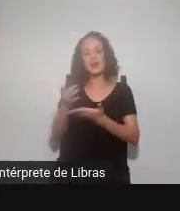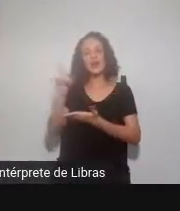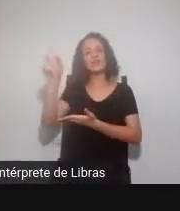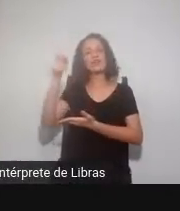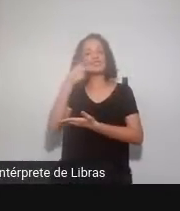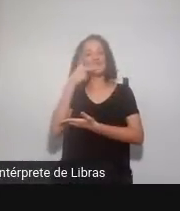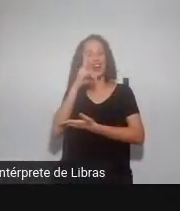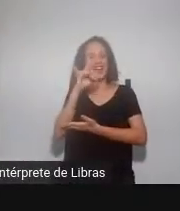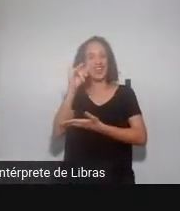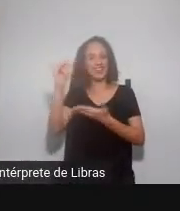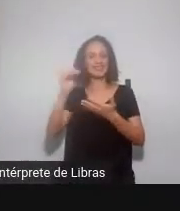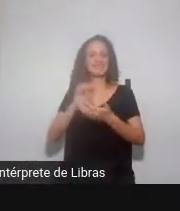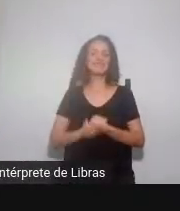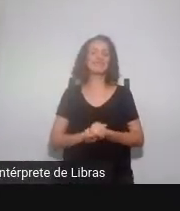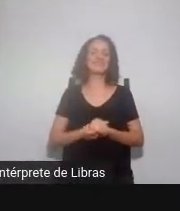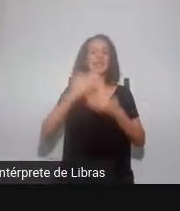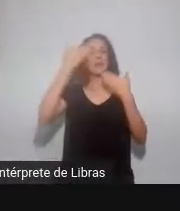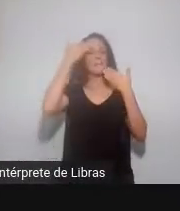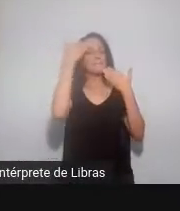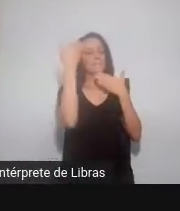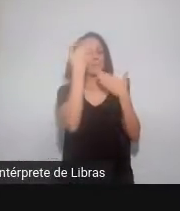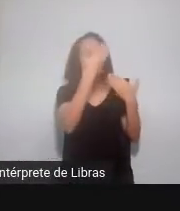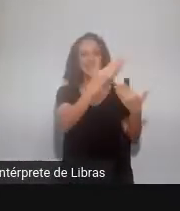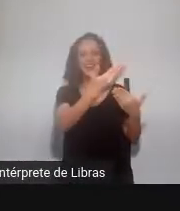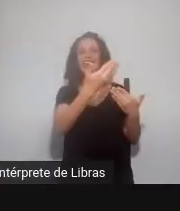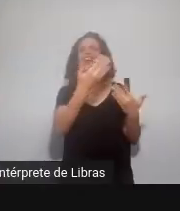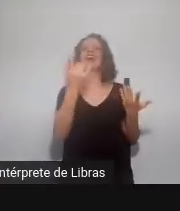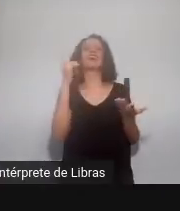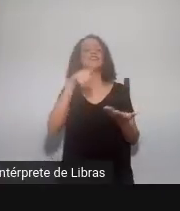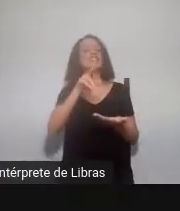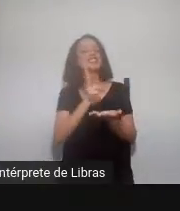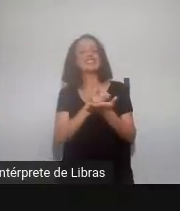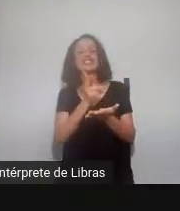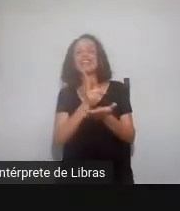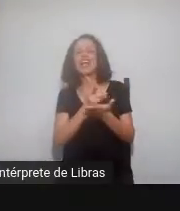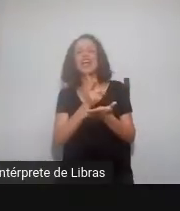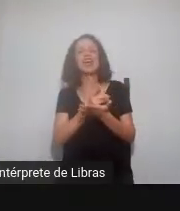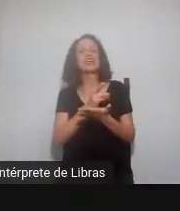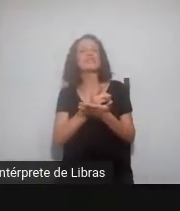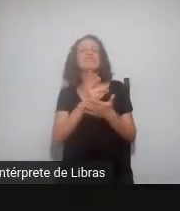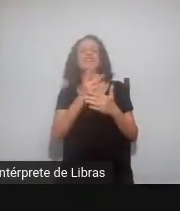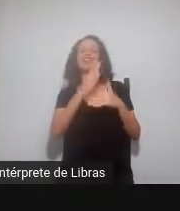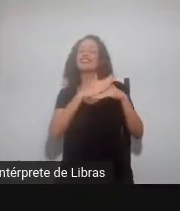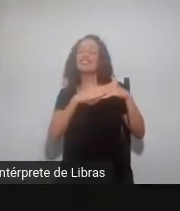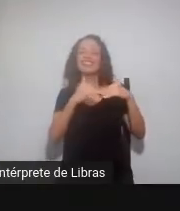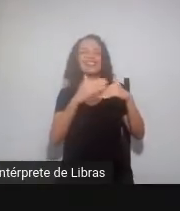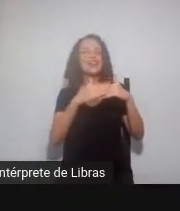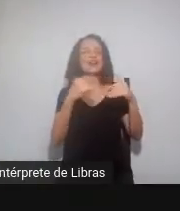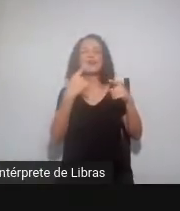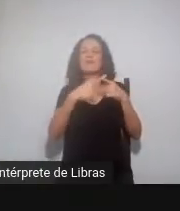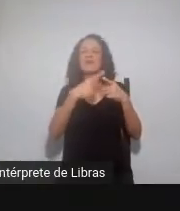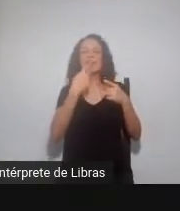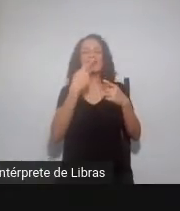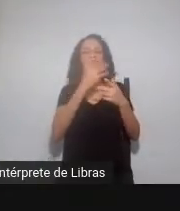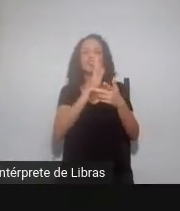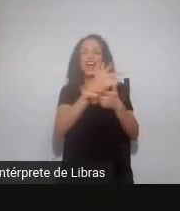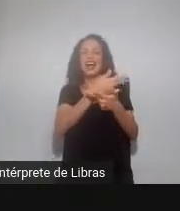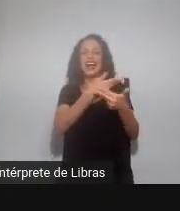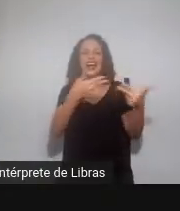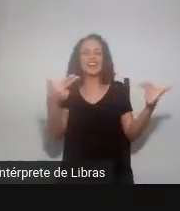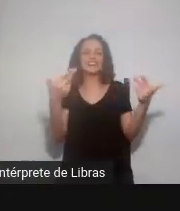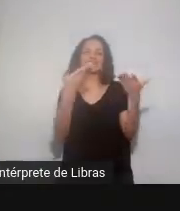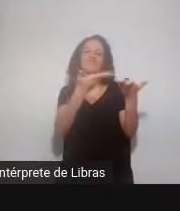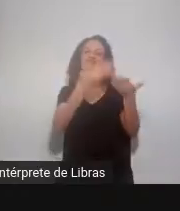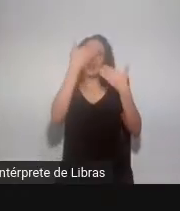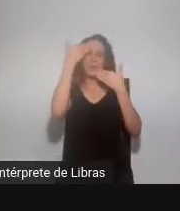Obrigadinha, Crisley. Você é sempre muito generosa, não sei onde você catou esse tanto de coisa, deve ter sido lá. Muito obrigada